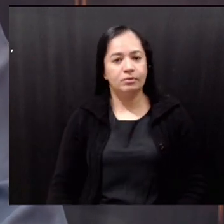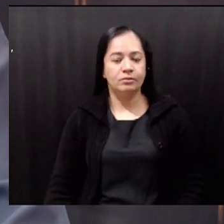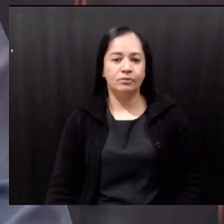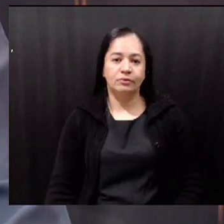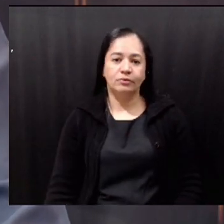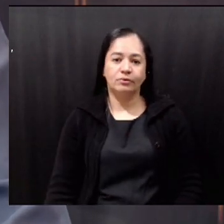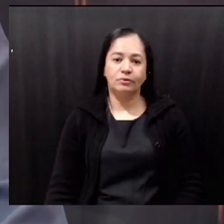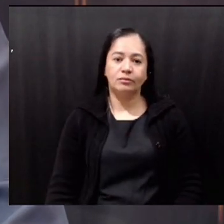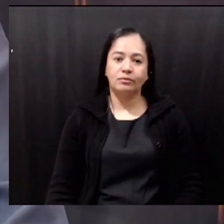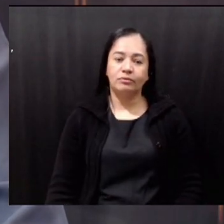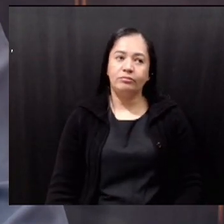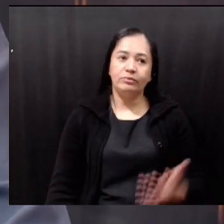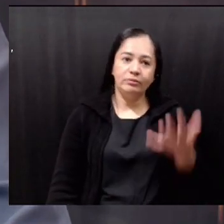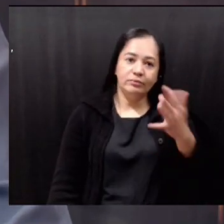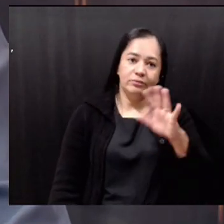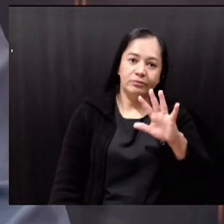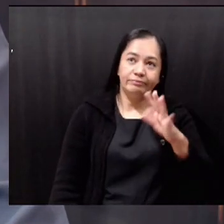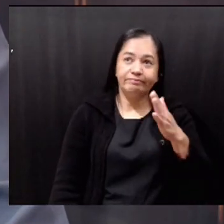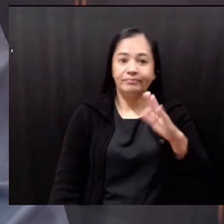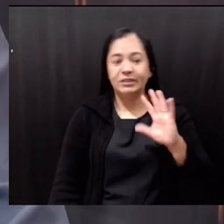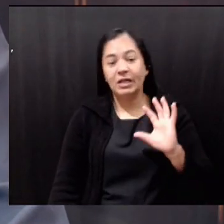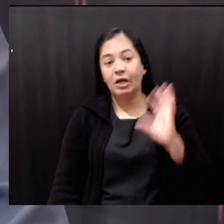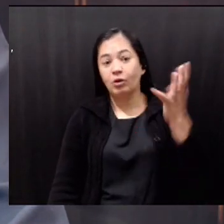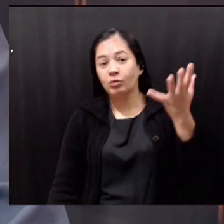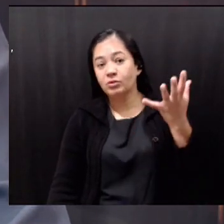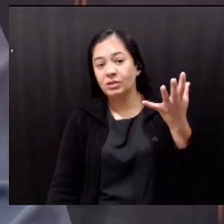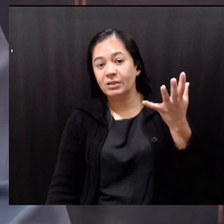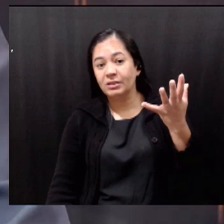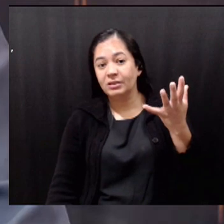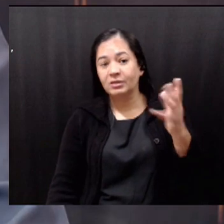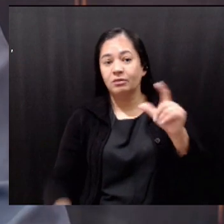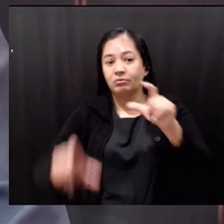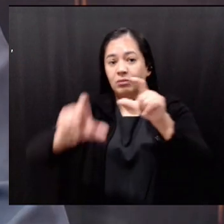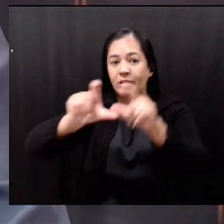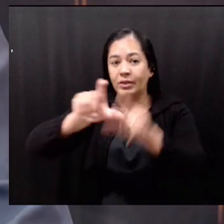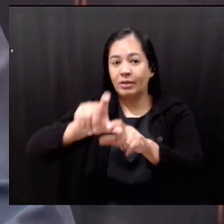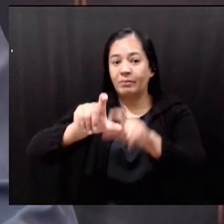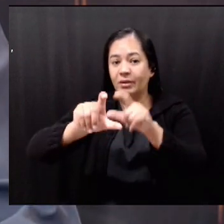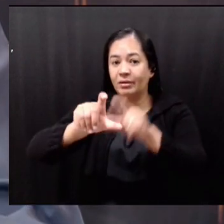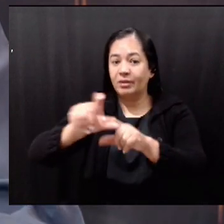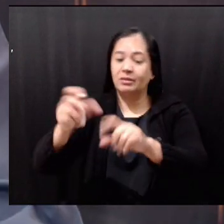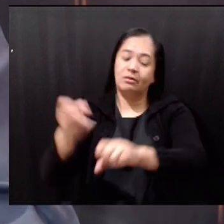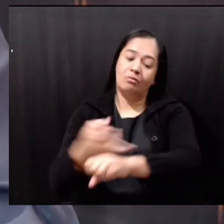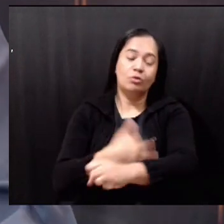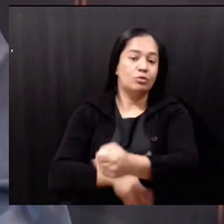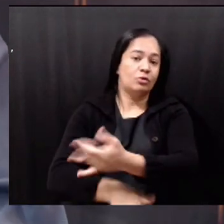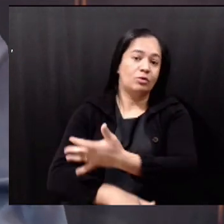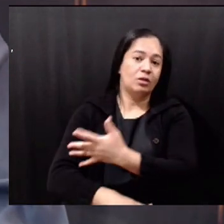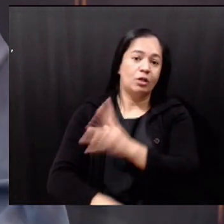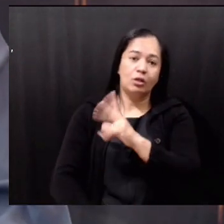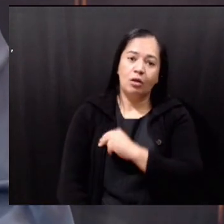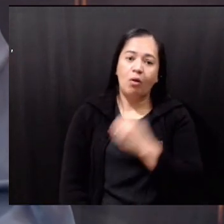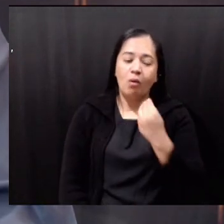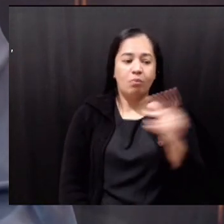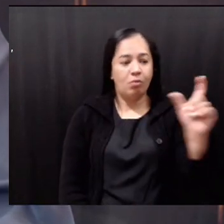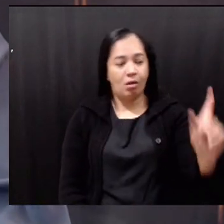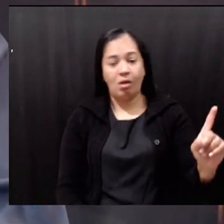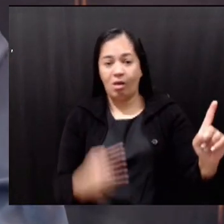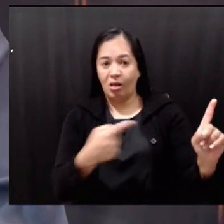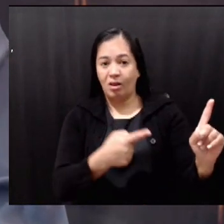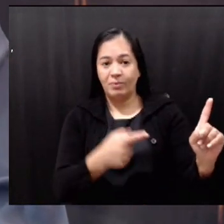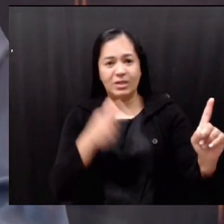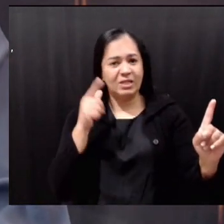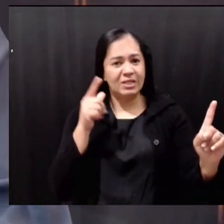esteja acontecendo ali uma dependência emocional, né? Então, poxa, a pessoa não conseguir aceitar o